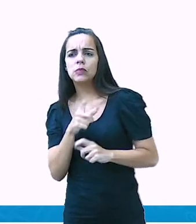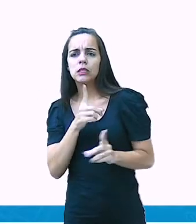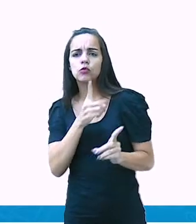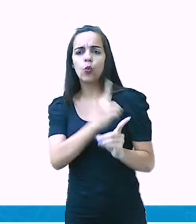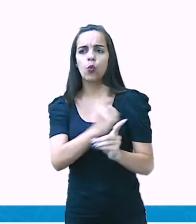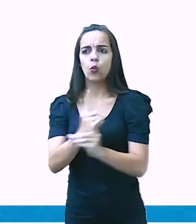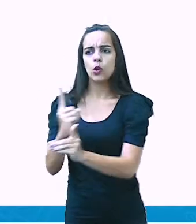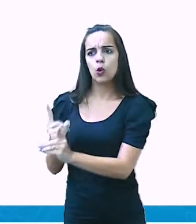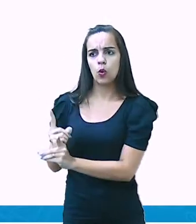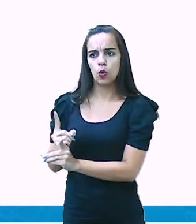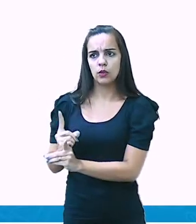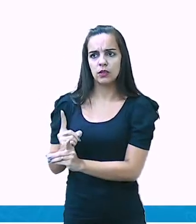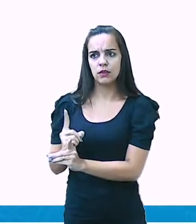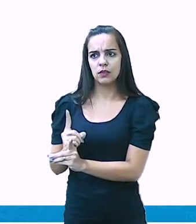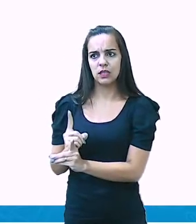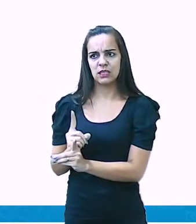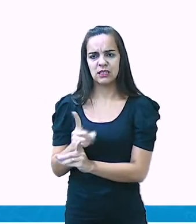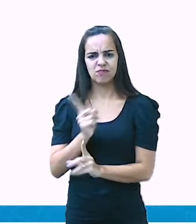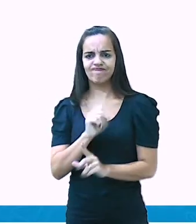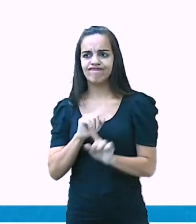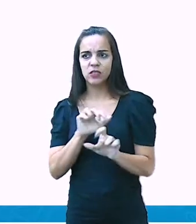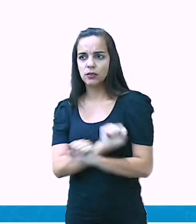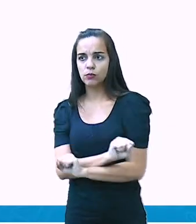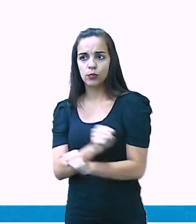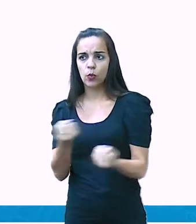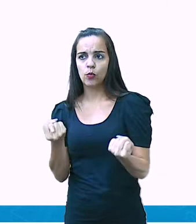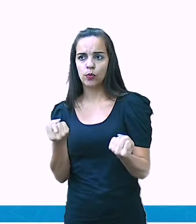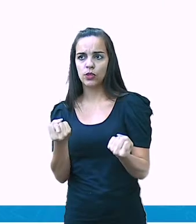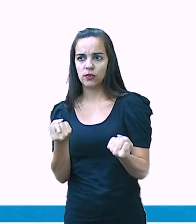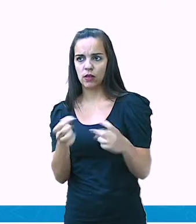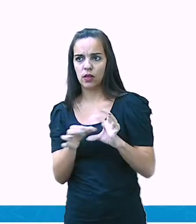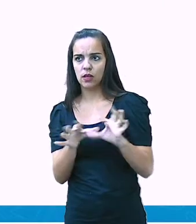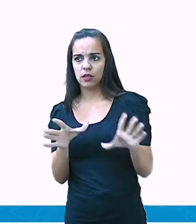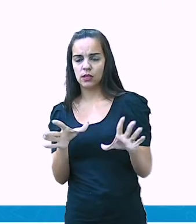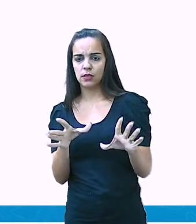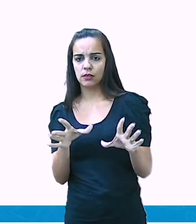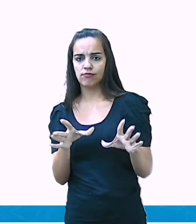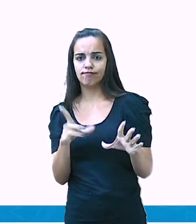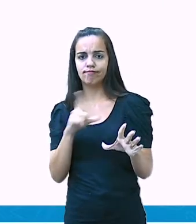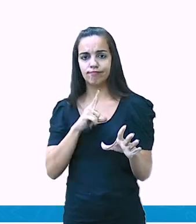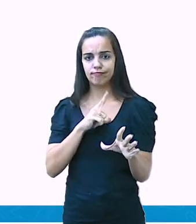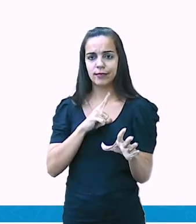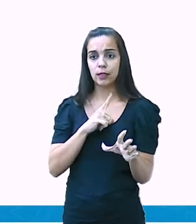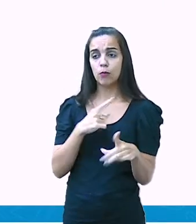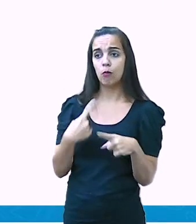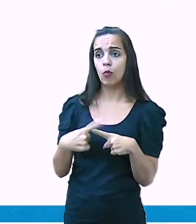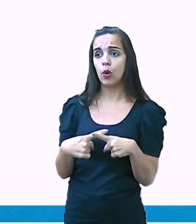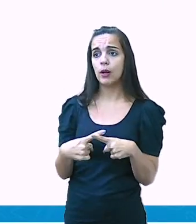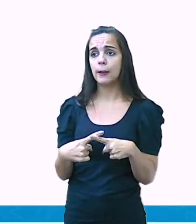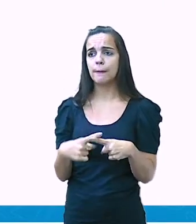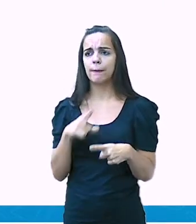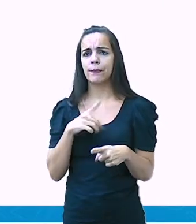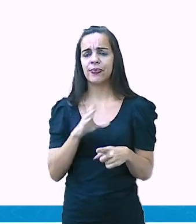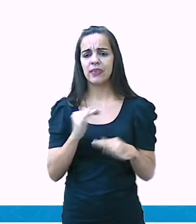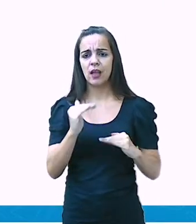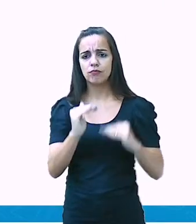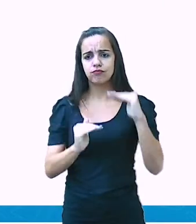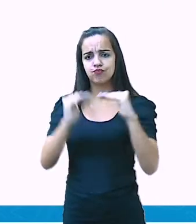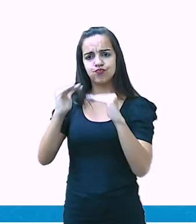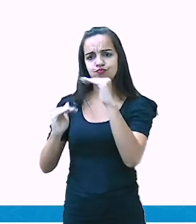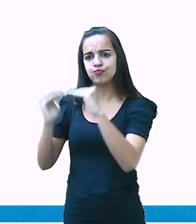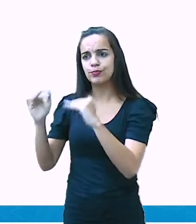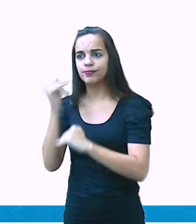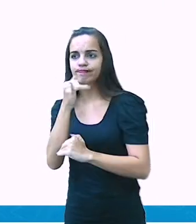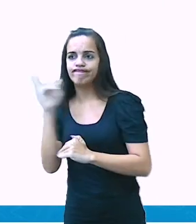encontra não será capaz de permitir ali a sua permanência. Por quê? Cada nível